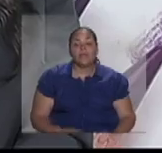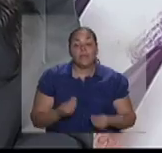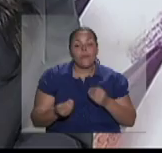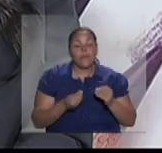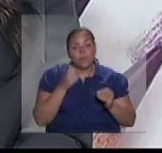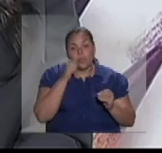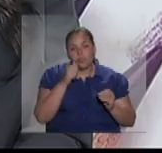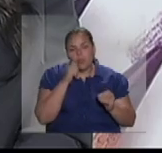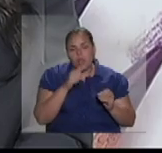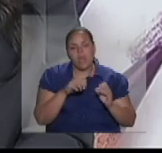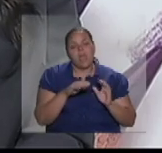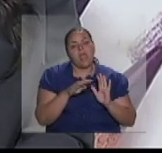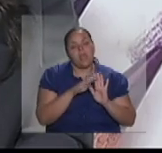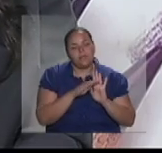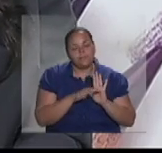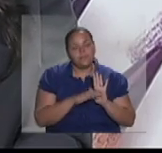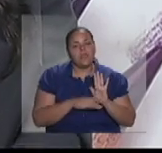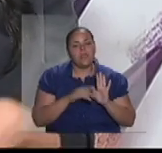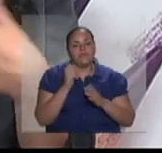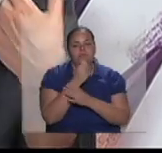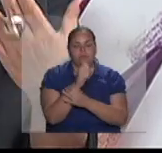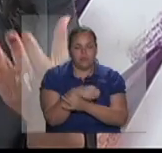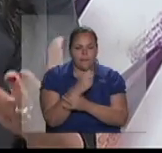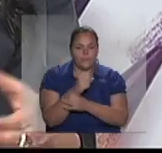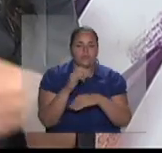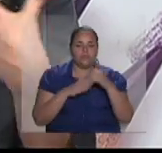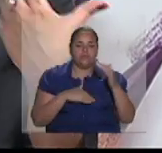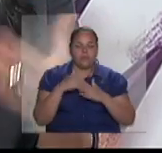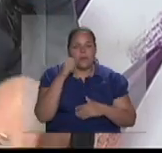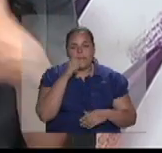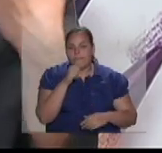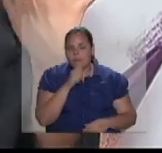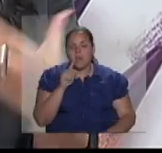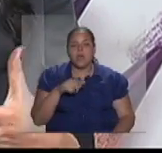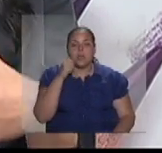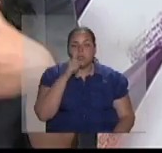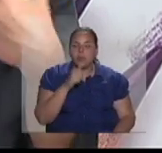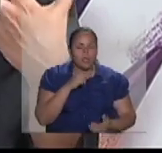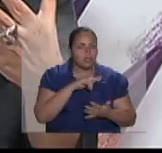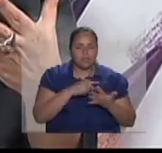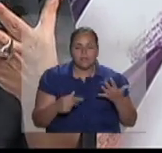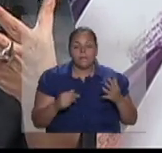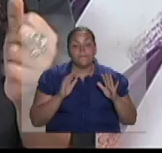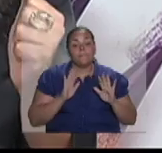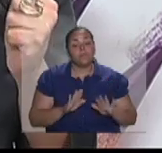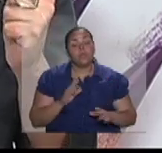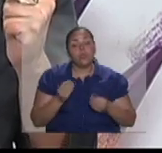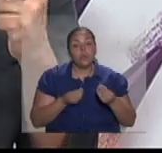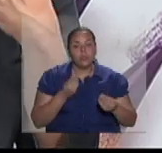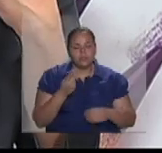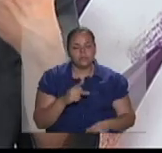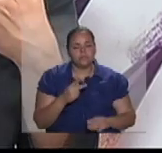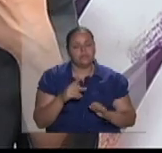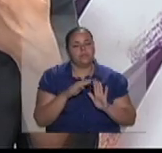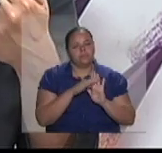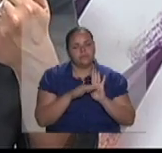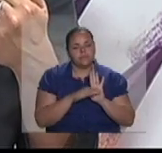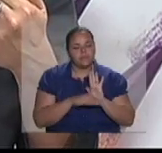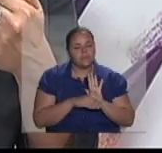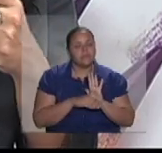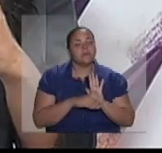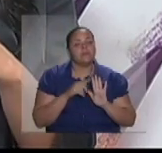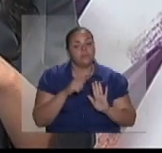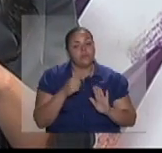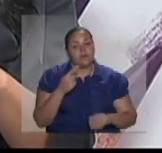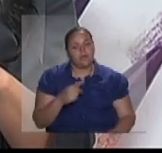a agenda da mulher? Você é fisioterapeuta, é uma profissional, é mãe, é mulher, é um monte de coisa. Como é que fica a sua